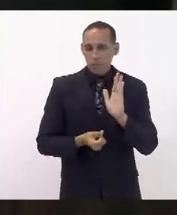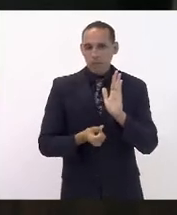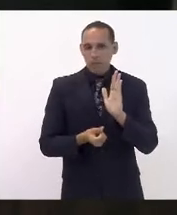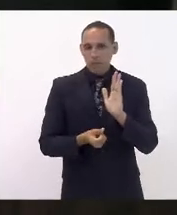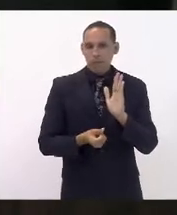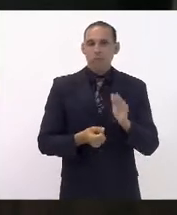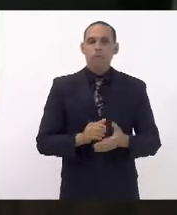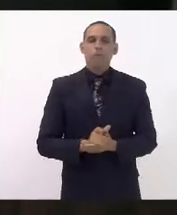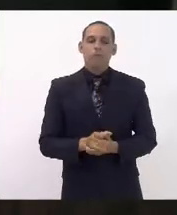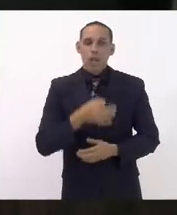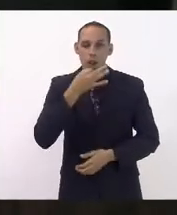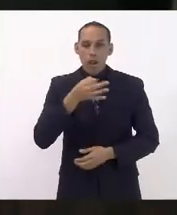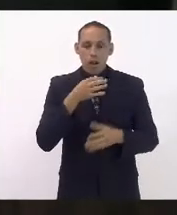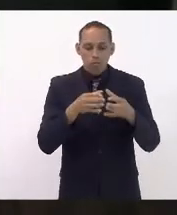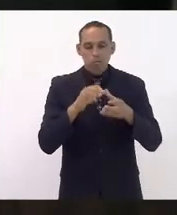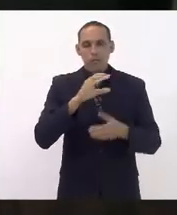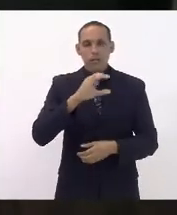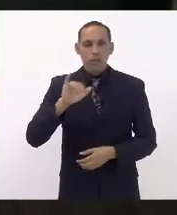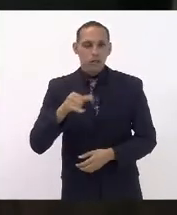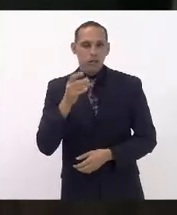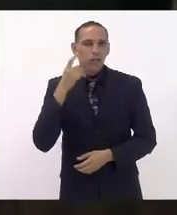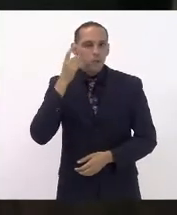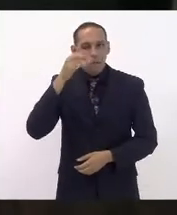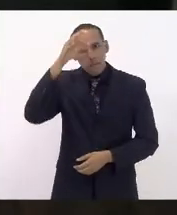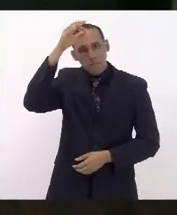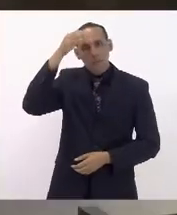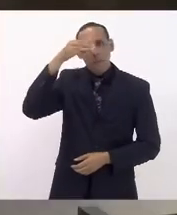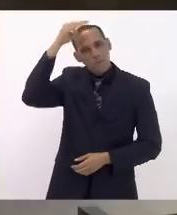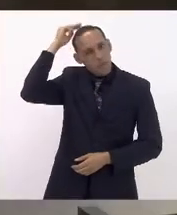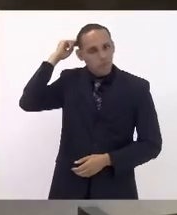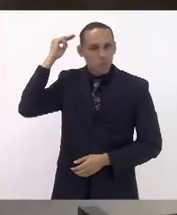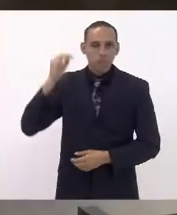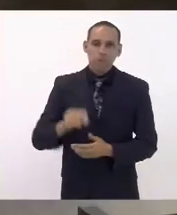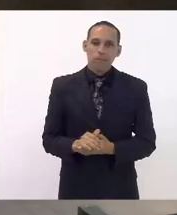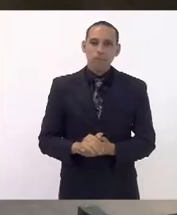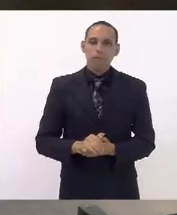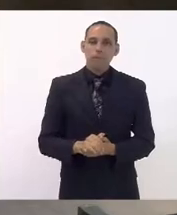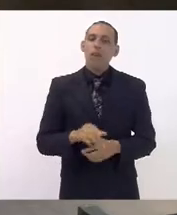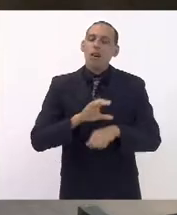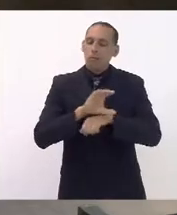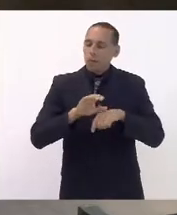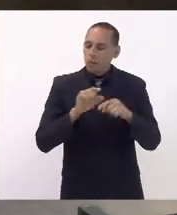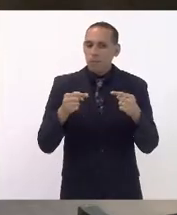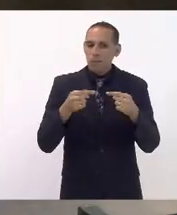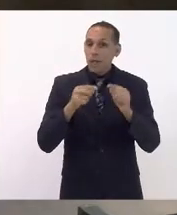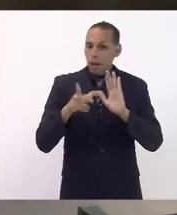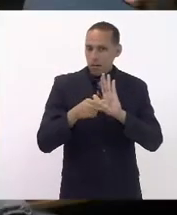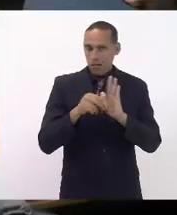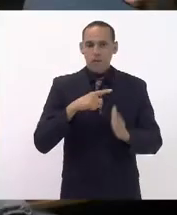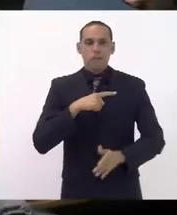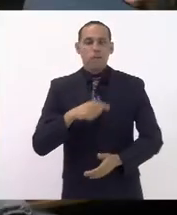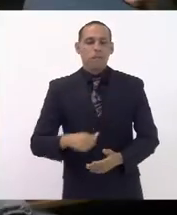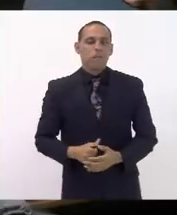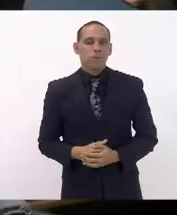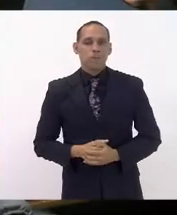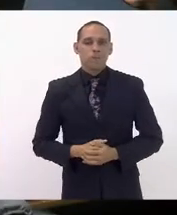parecer pela Comissão de Constituição e Justiça, deputado Márcio Pacheco. Parecer pela constitucionalidade com emenda.